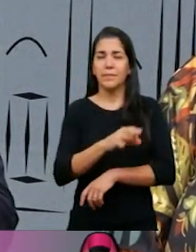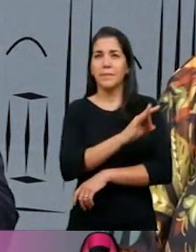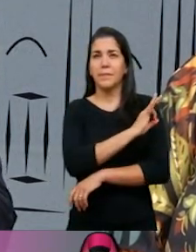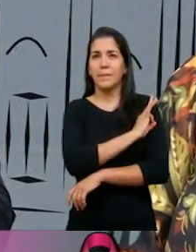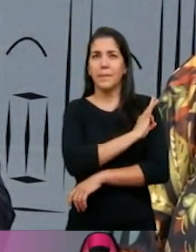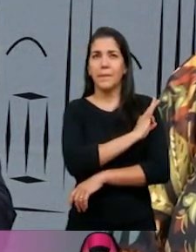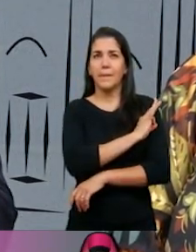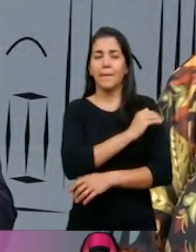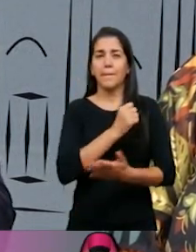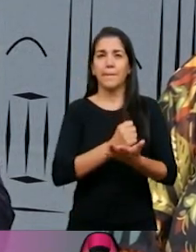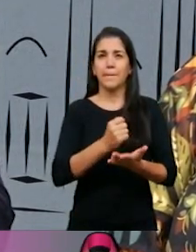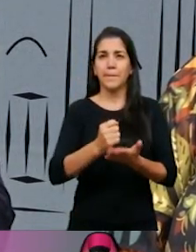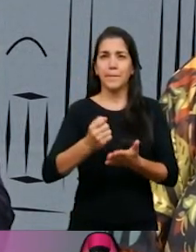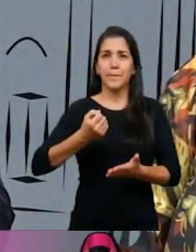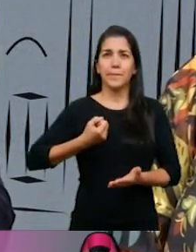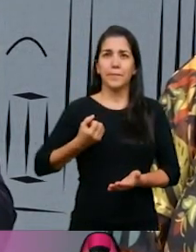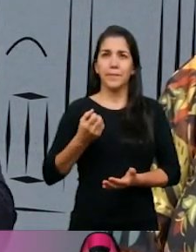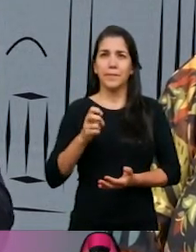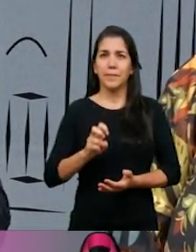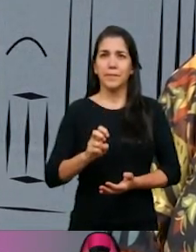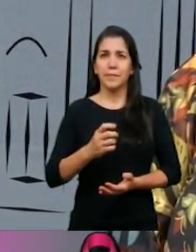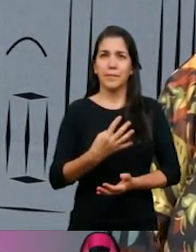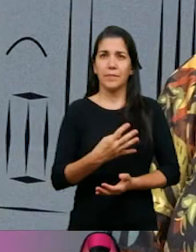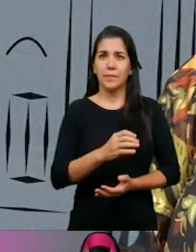Prefeito, Protocolo número